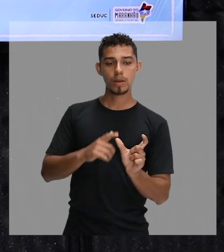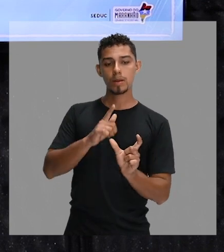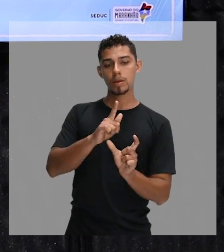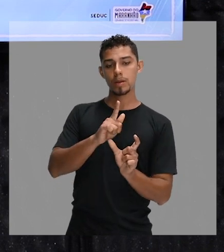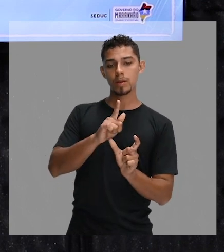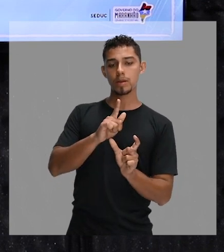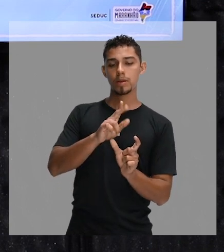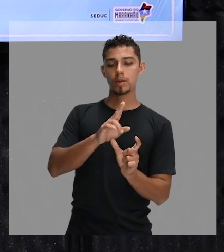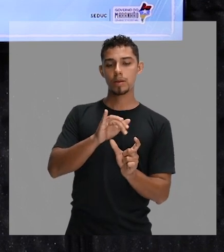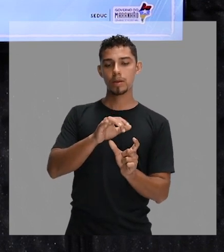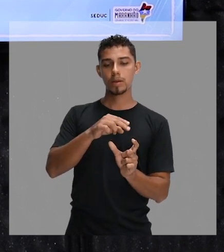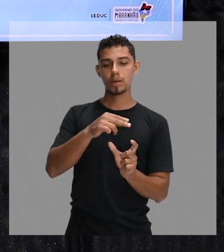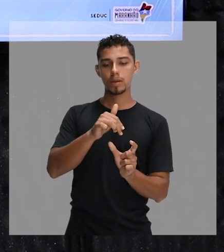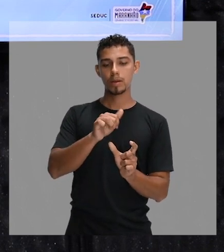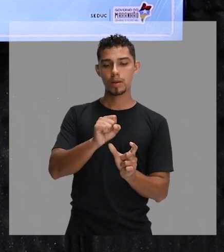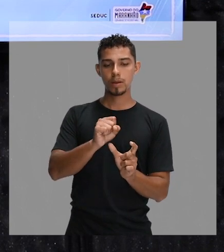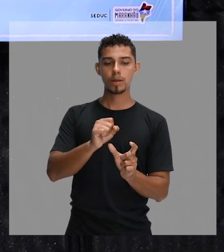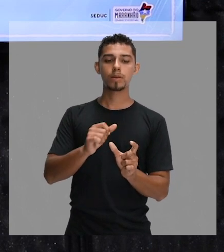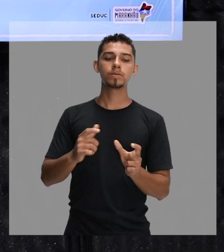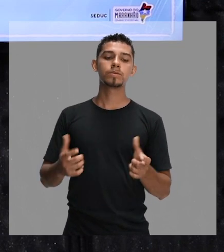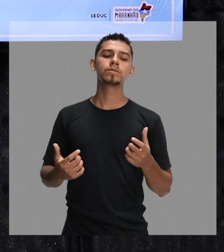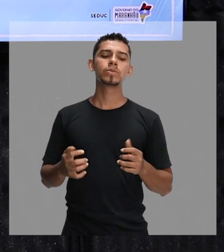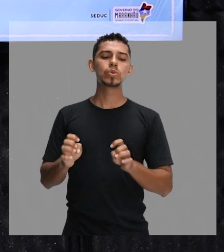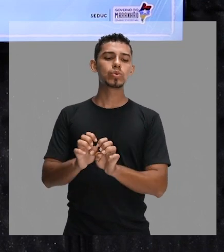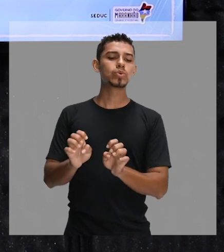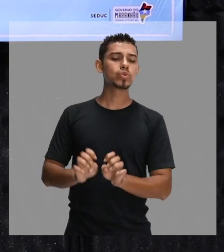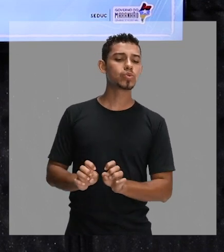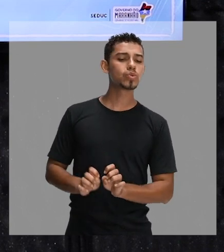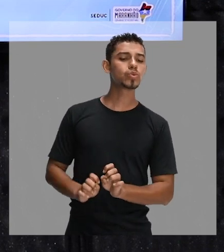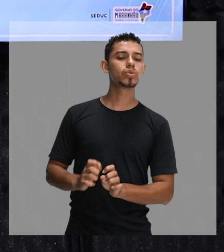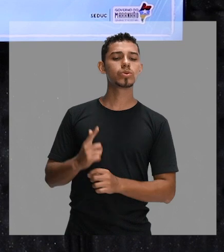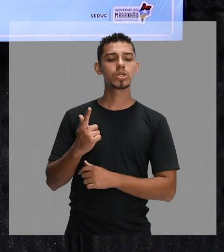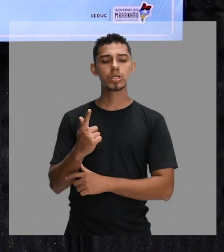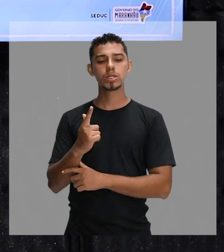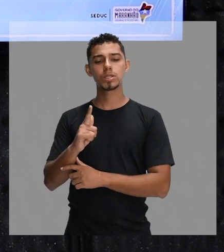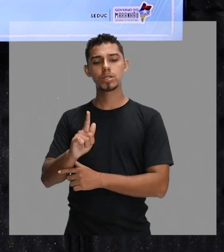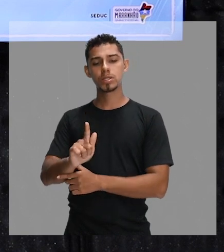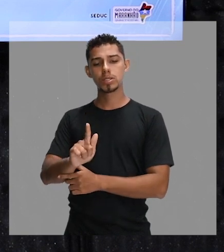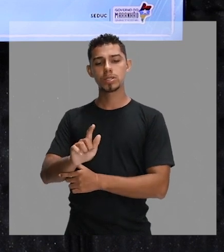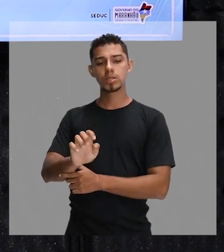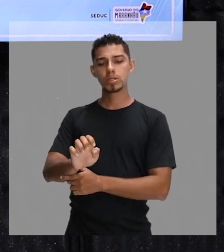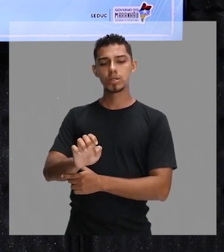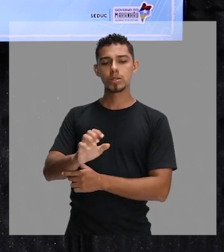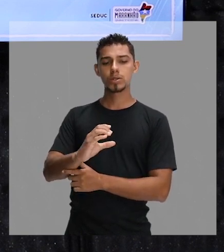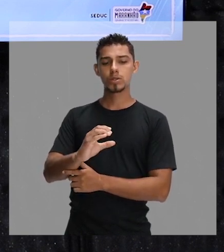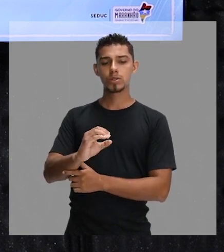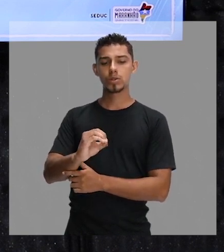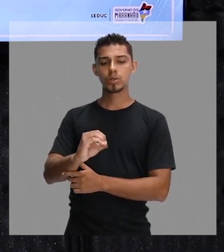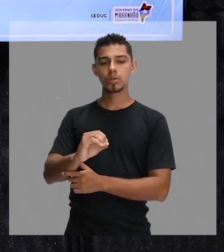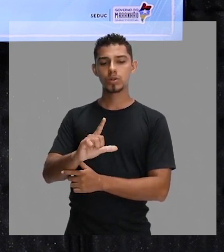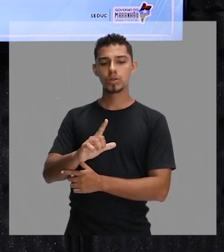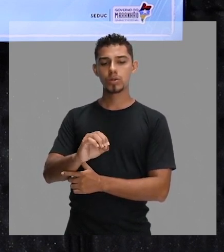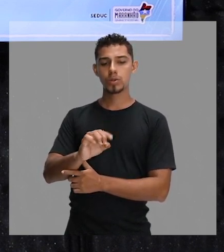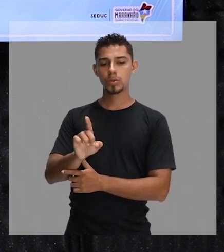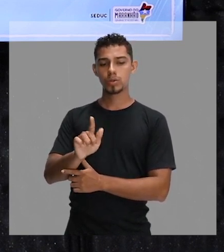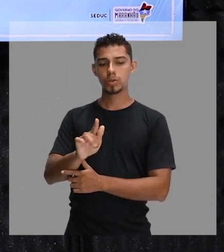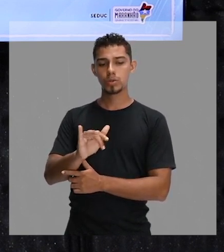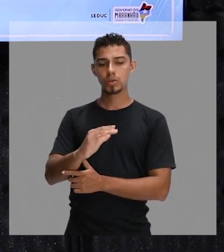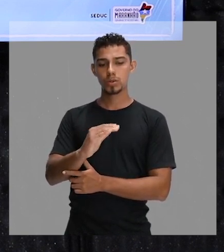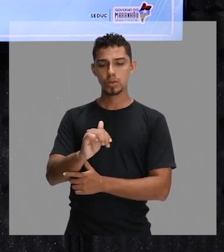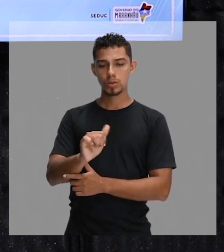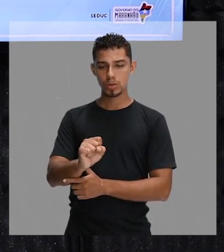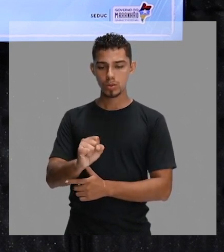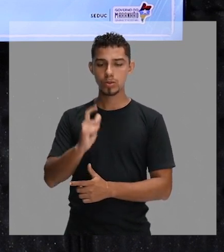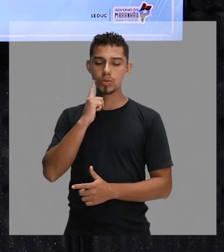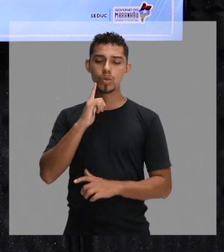mármore. Sobre a estrutura geológica, podemos falar o seguinte, que ela se caracteriza pela natureza das rochas e